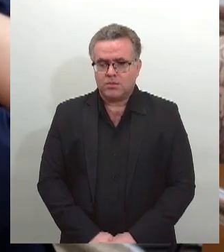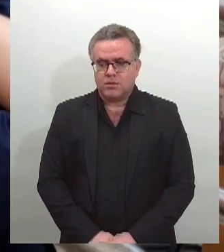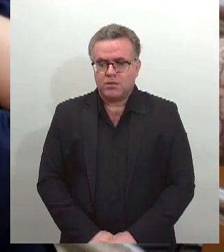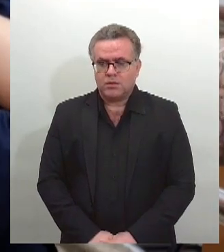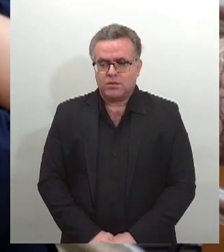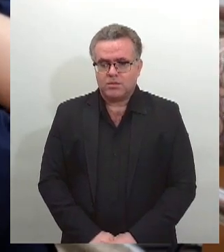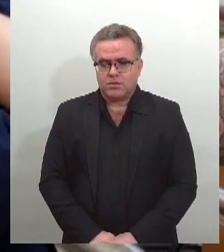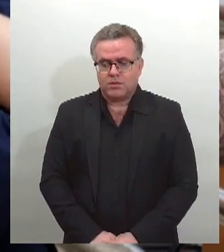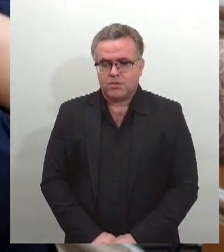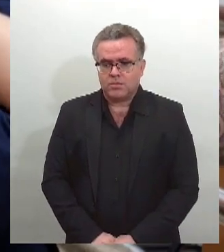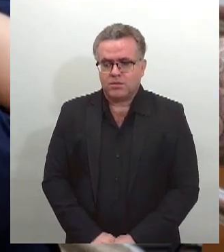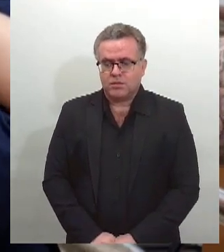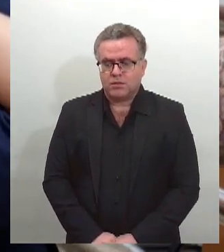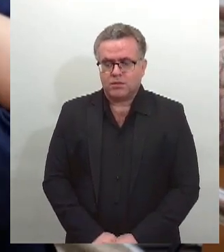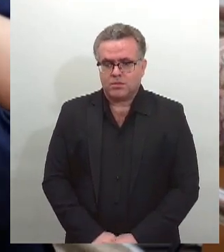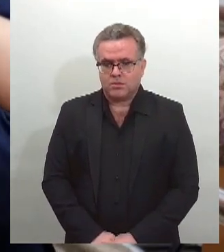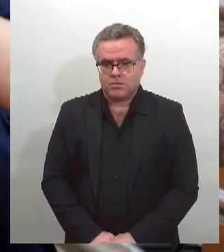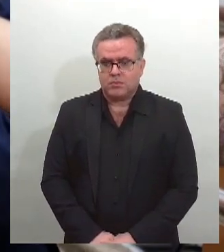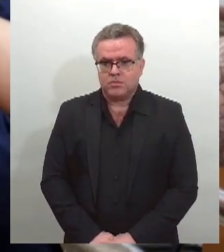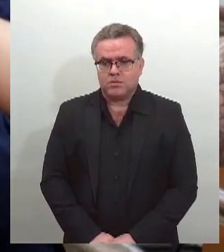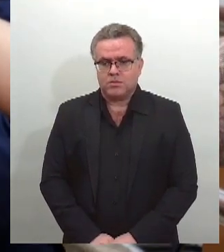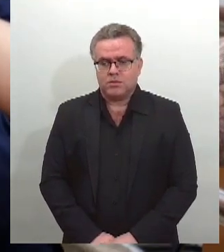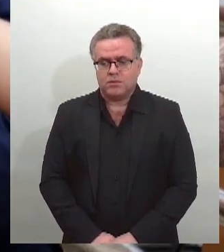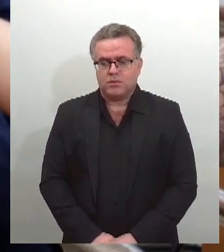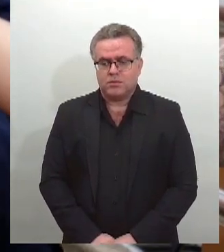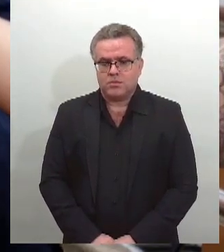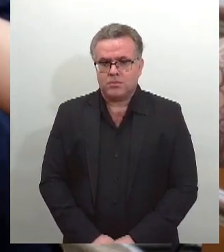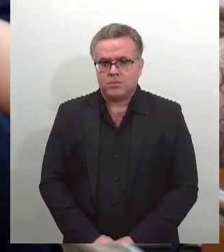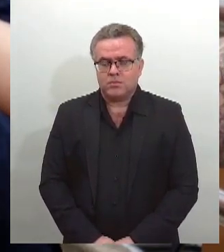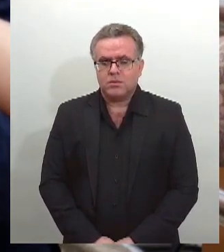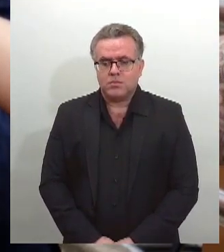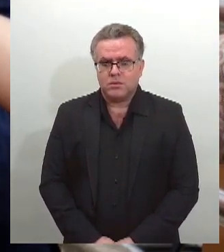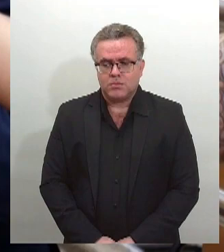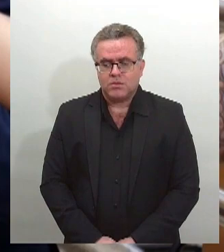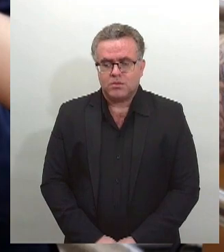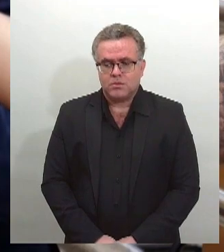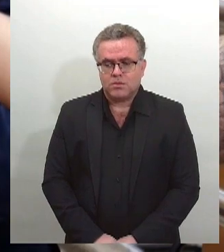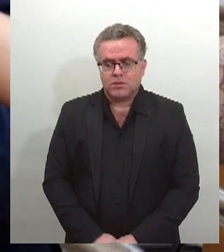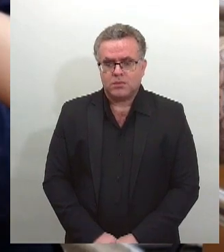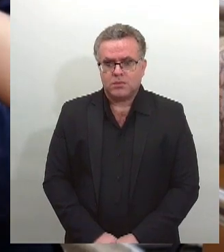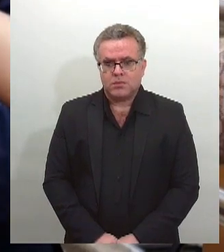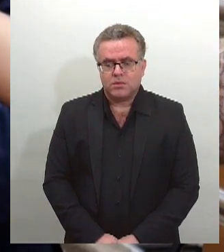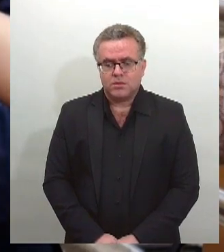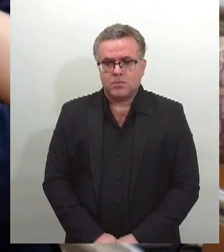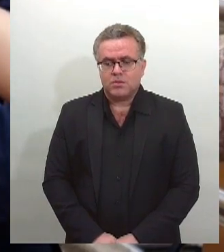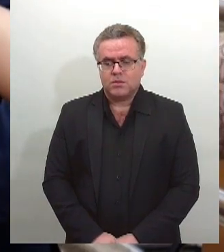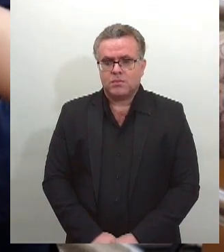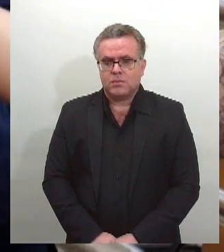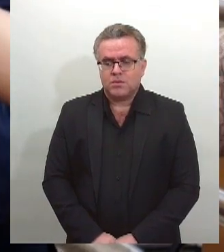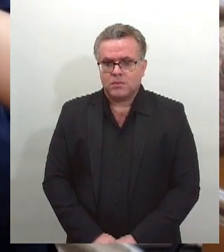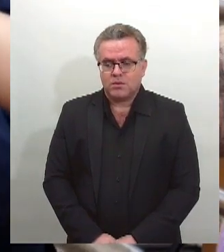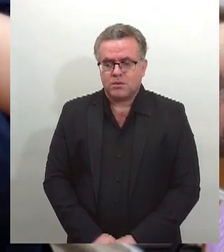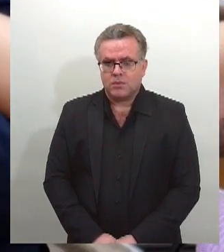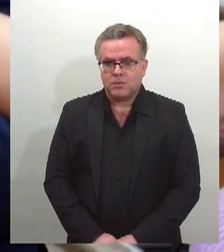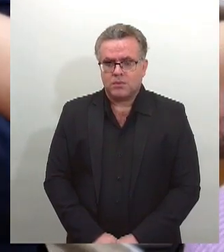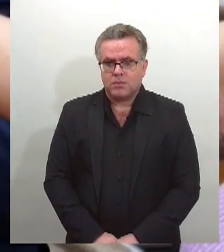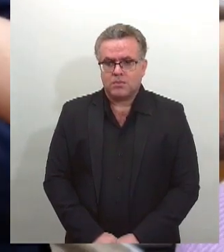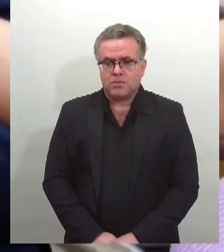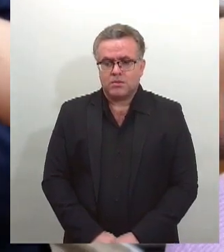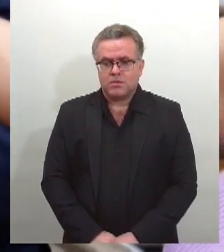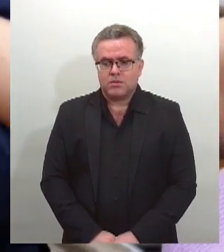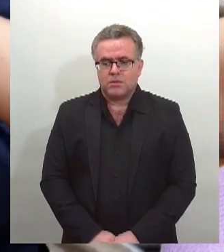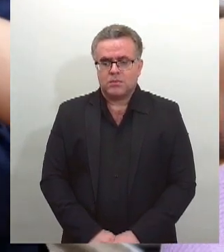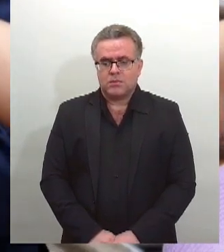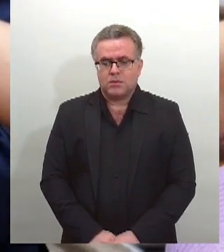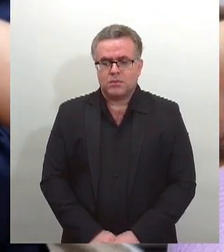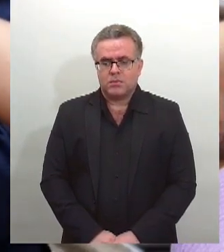precisamos quebrar esse preconceito existente na sociedade, né? E também precisa a disciplina na escola, para que todas